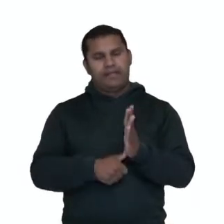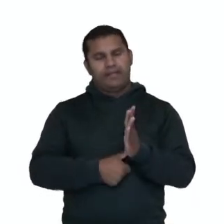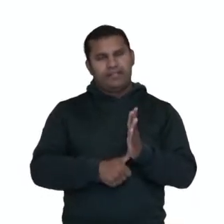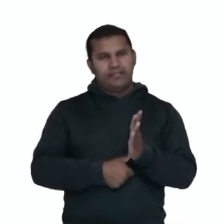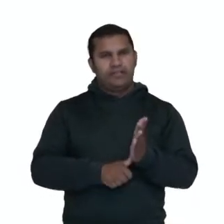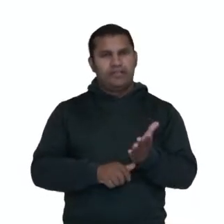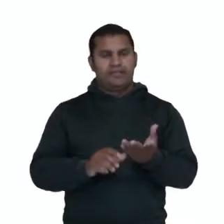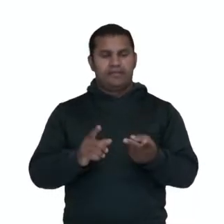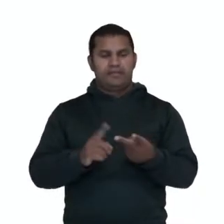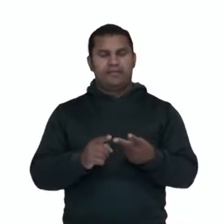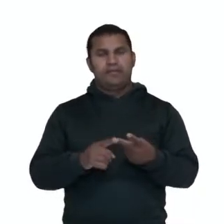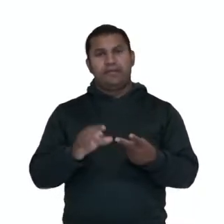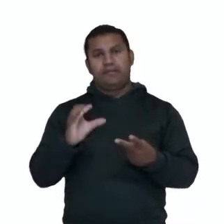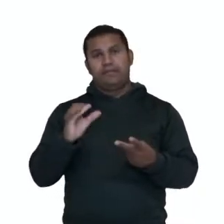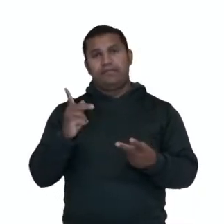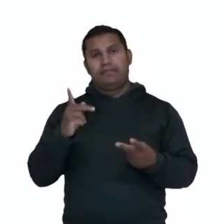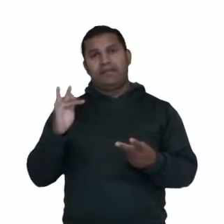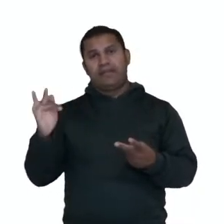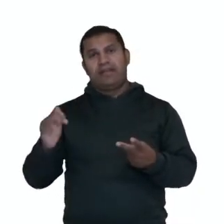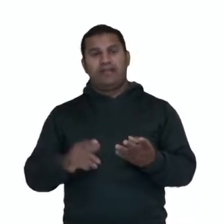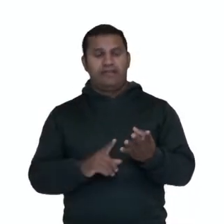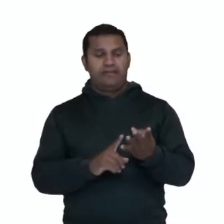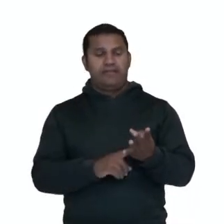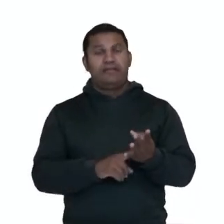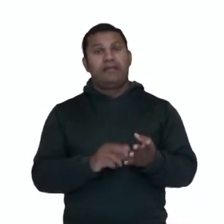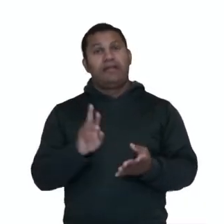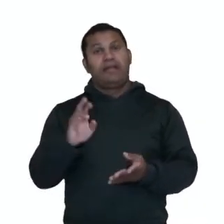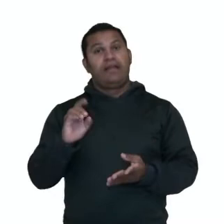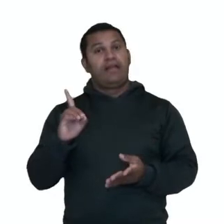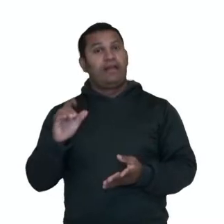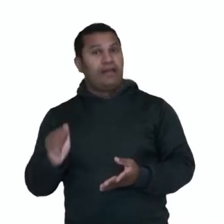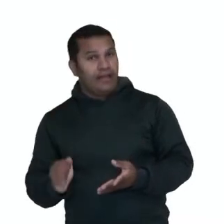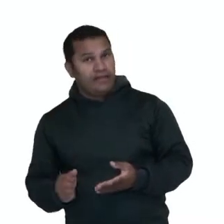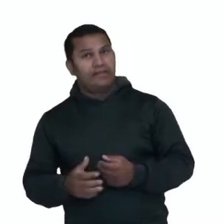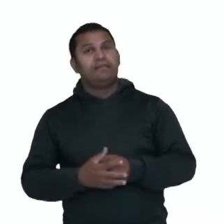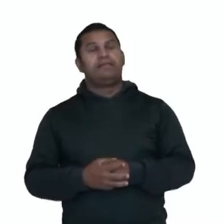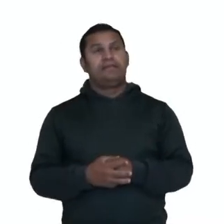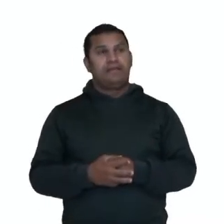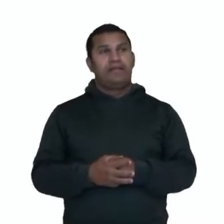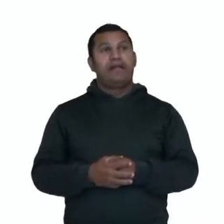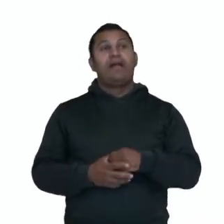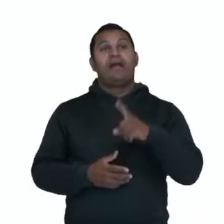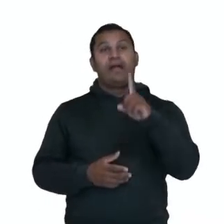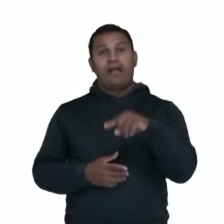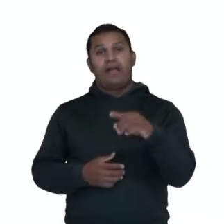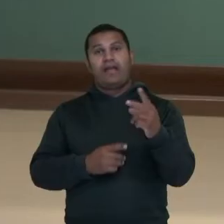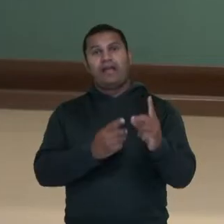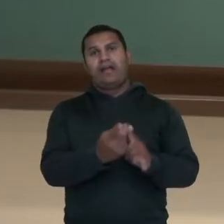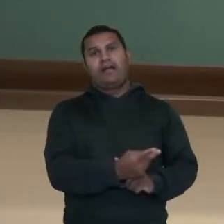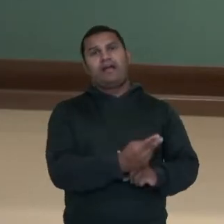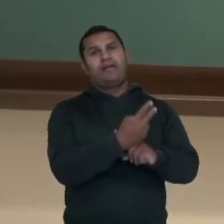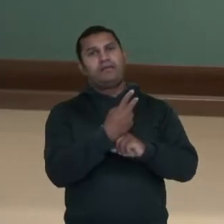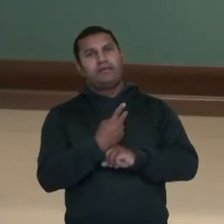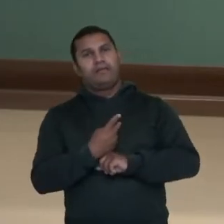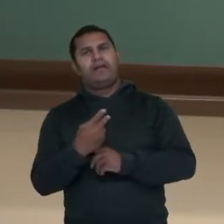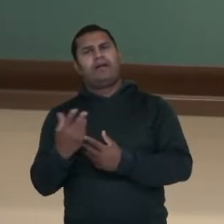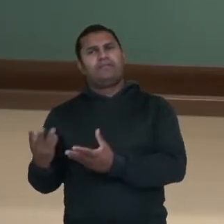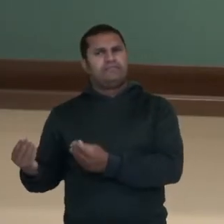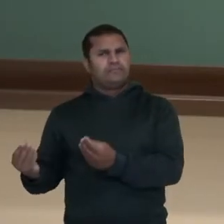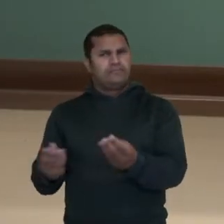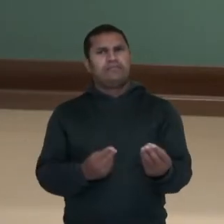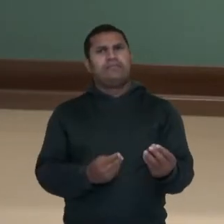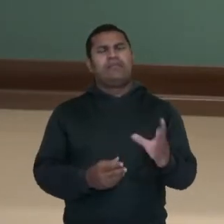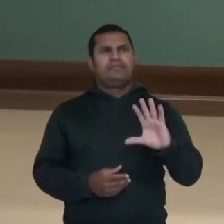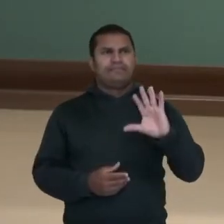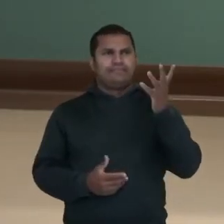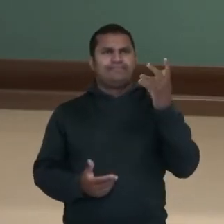comprovante de residência e de renda, certo? É um tipo de empréstimo em que é muito comum se dar